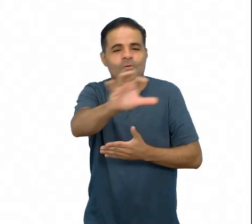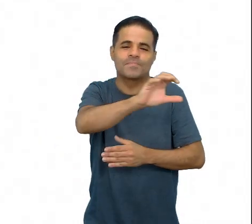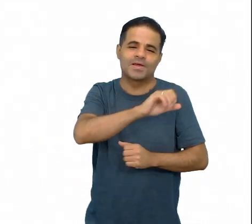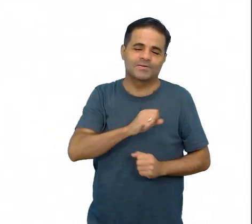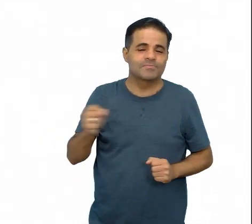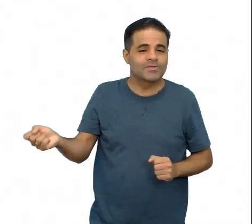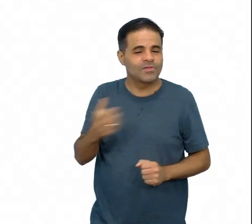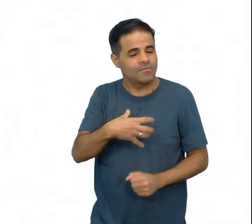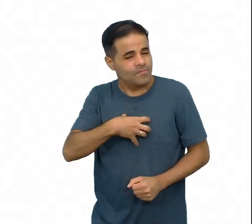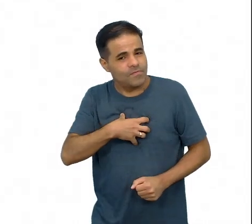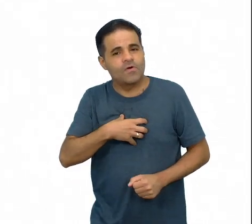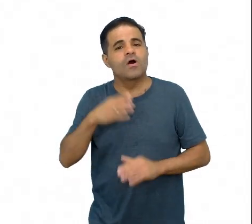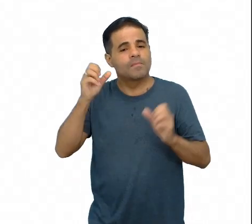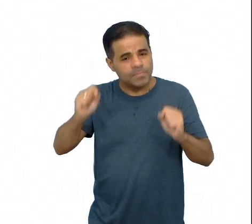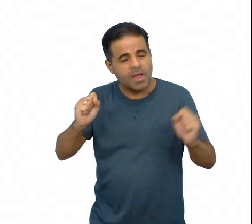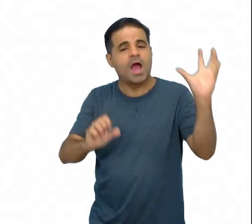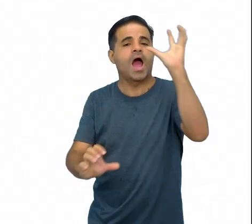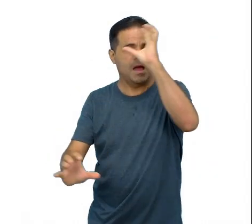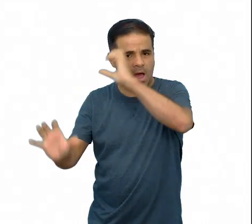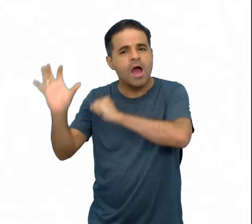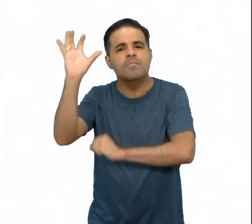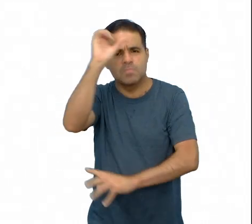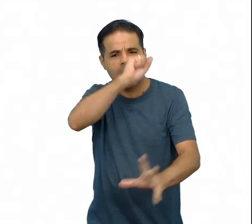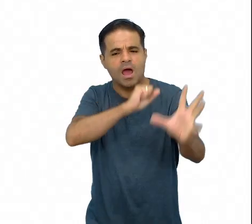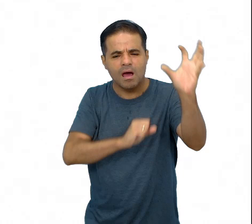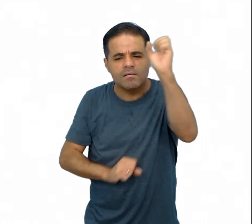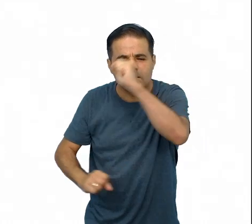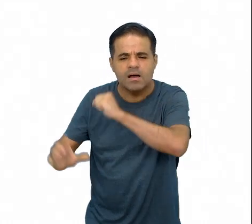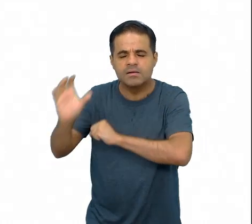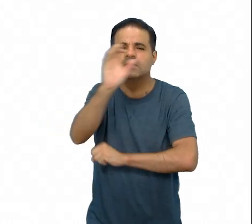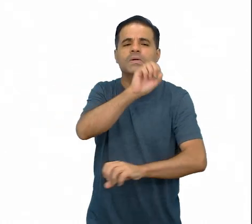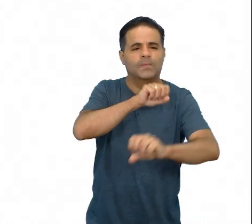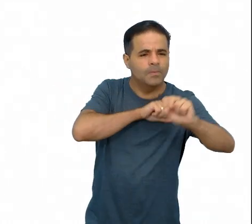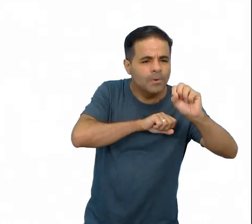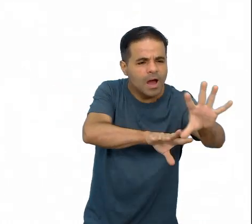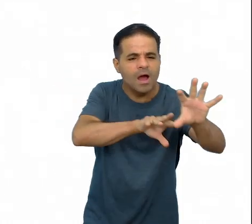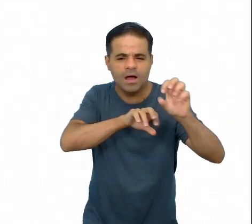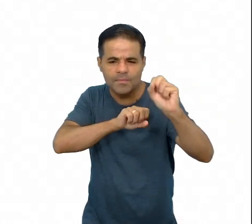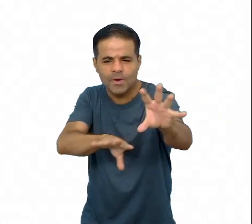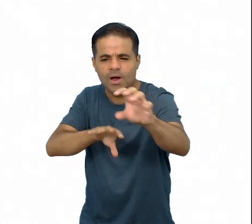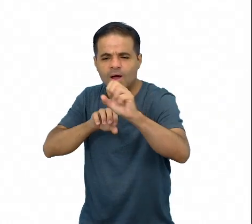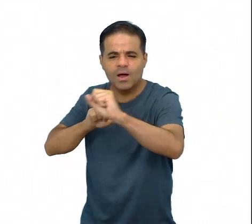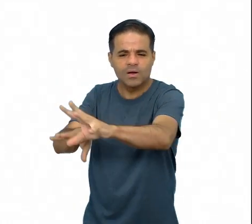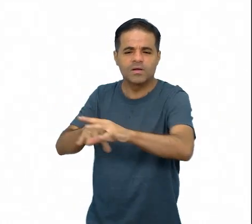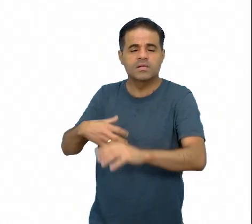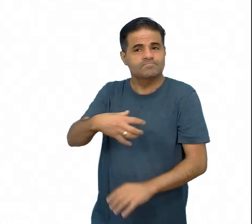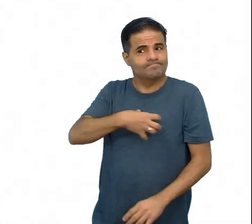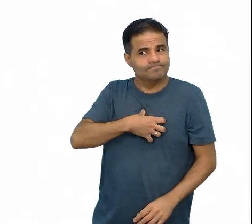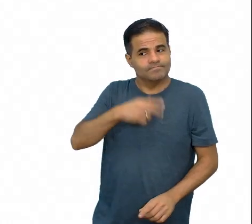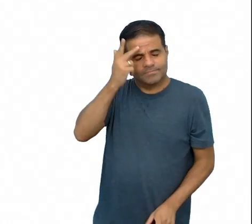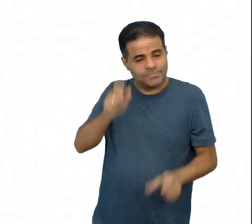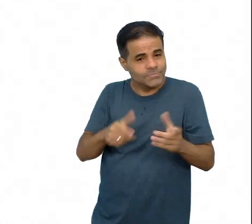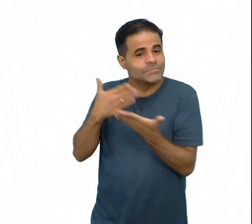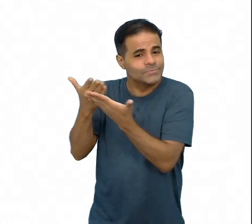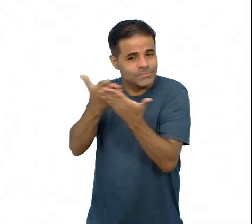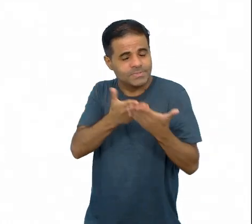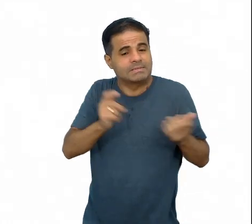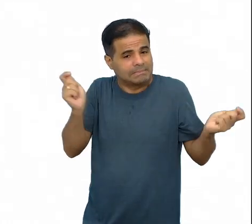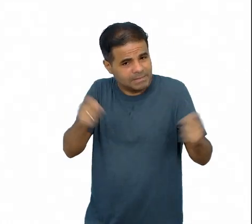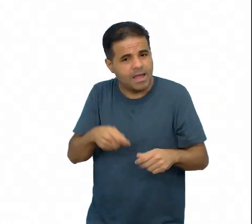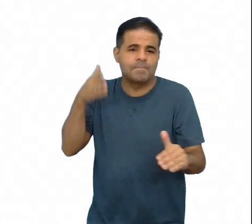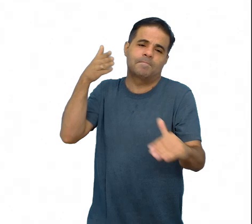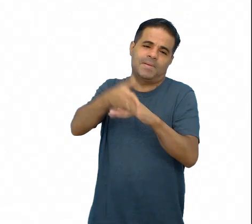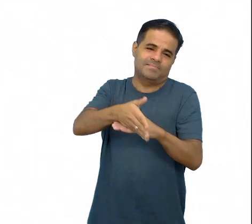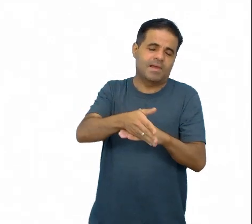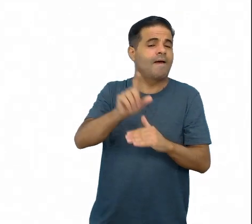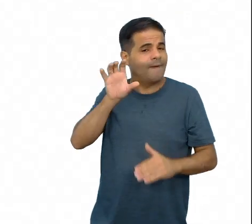uma nova forma de aprender, de uma nova forma de ensinar e de uma nova forma dos estudantes participarem. Eu acho